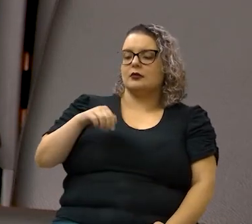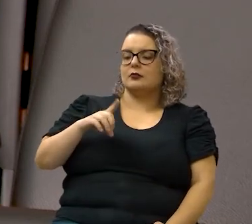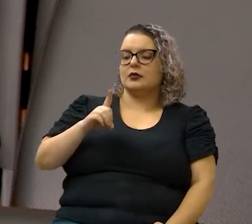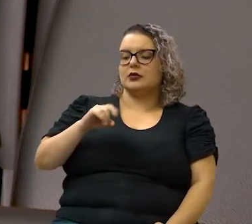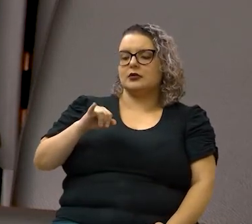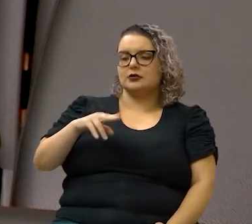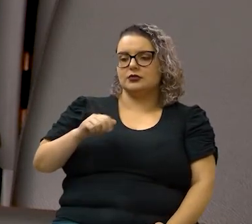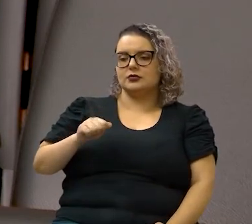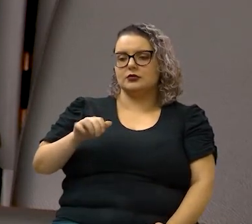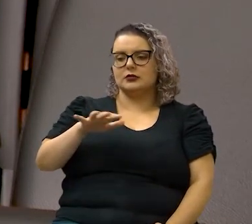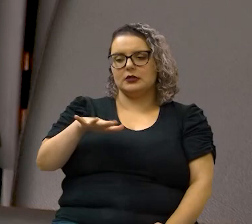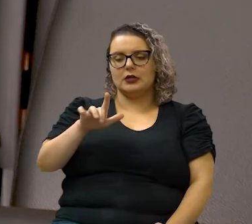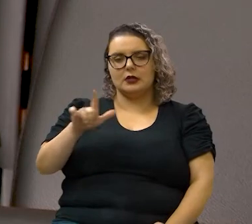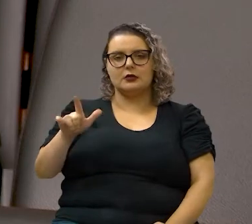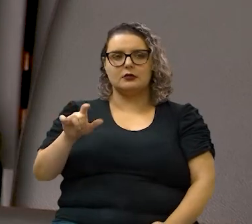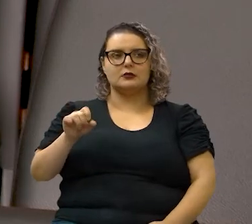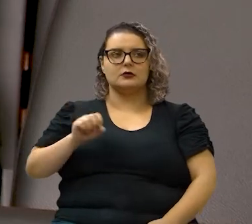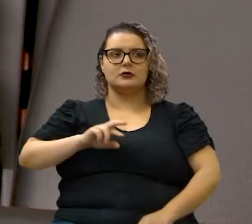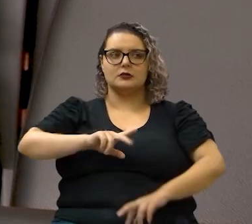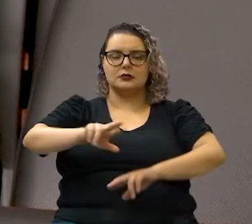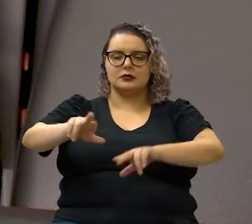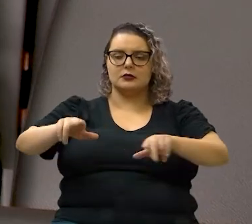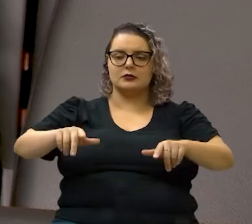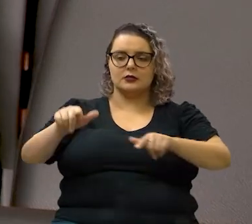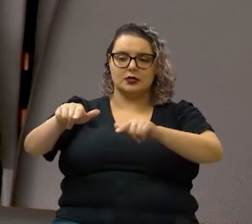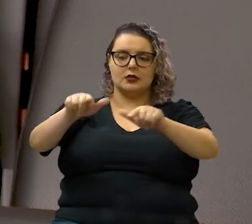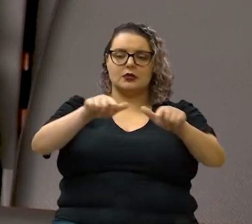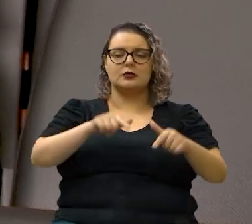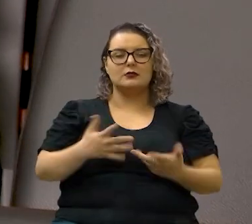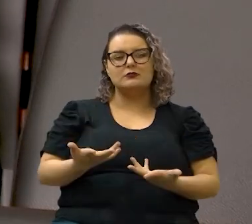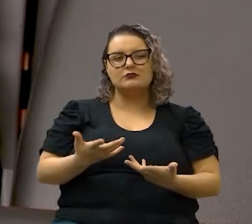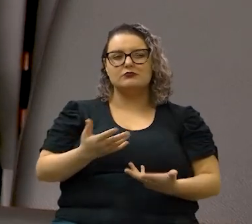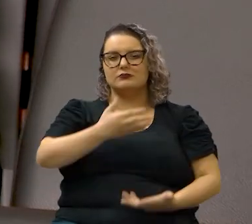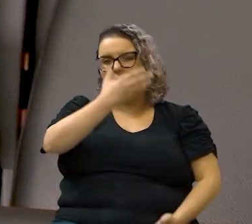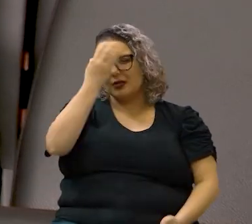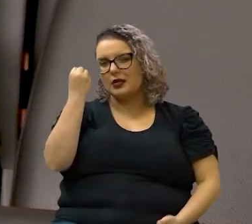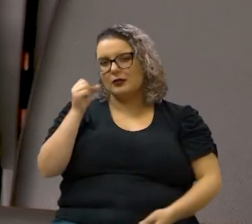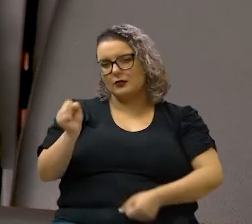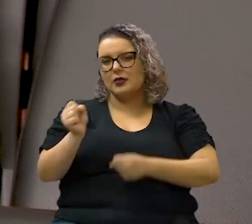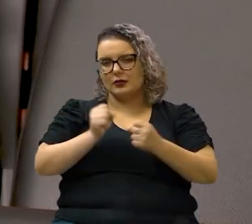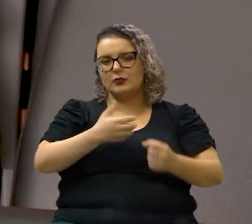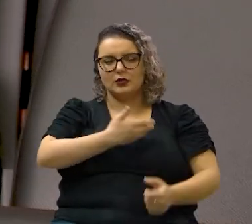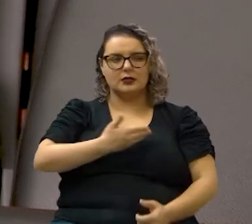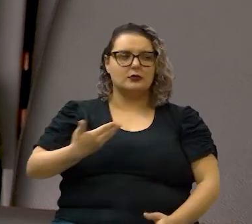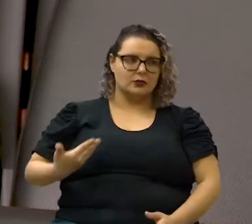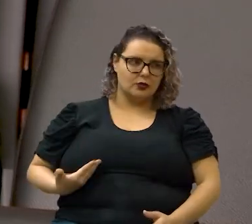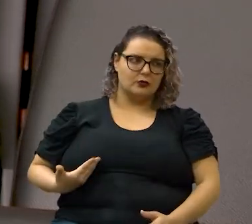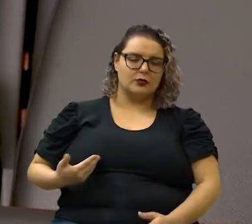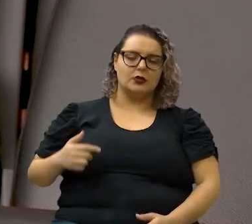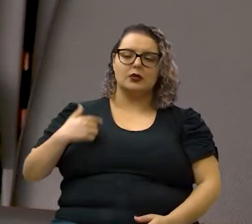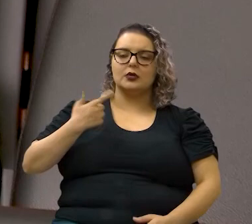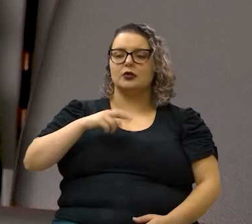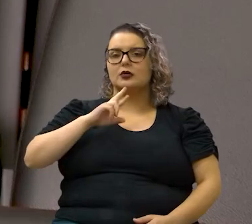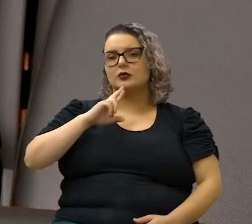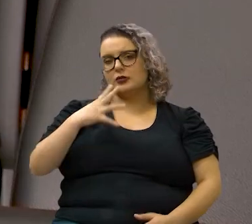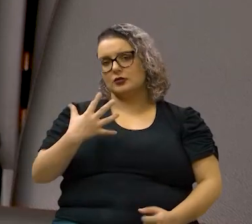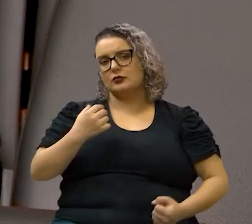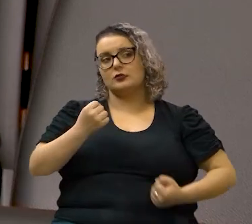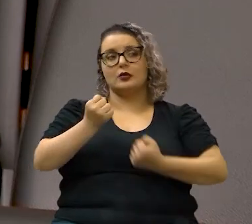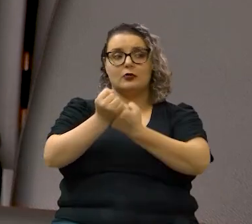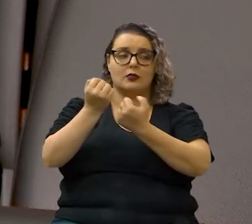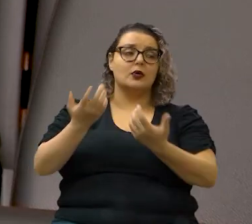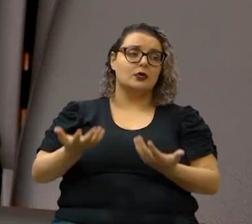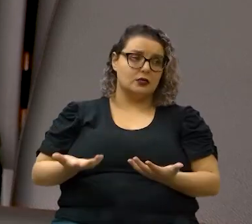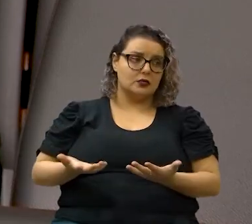aqui na região leste. Então são vários espaços que estavam muito esquecidos pelo poder público e que a gente resolveu